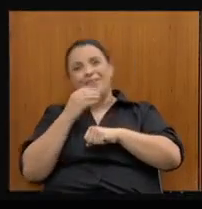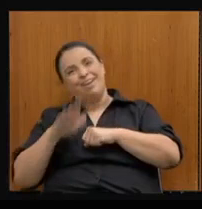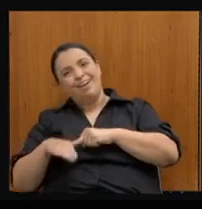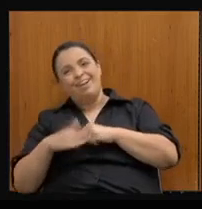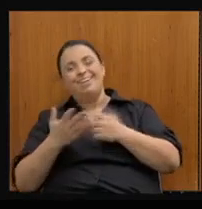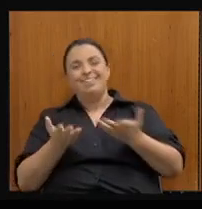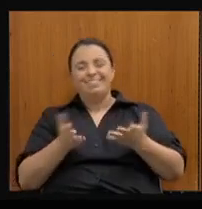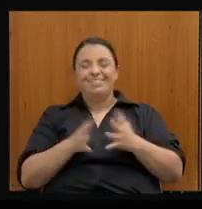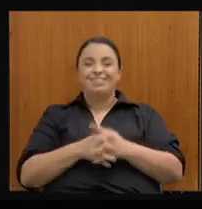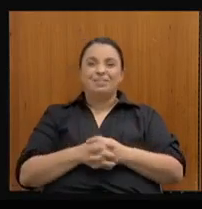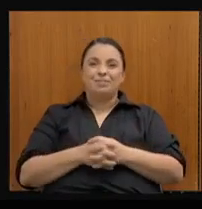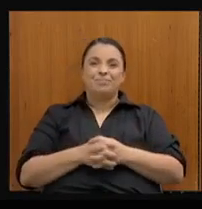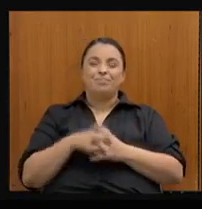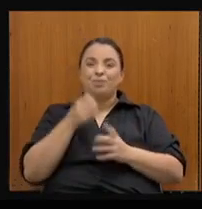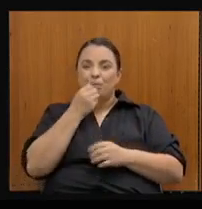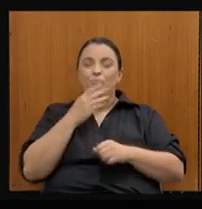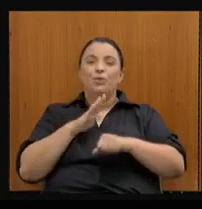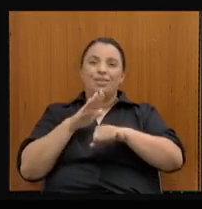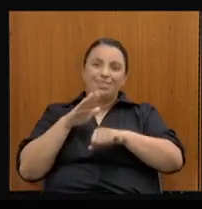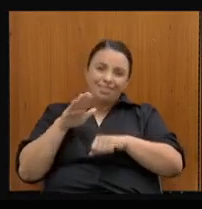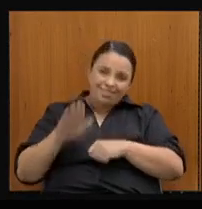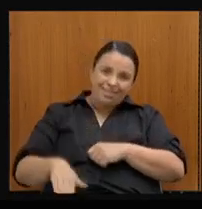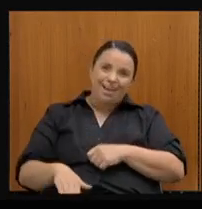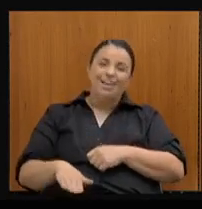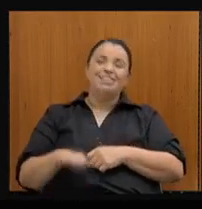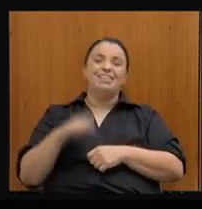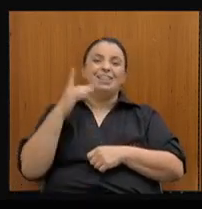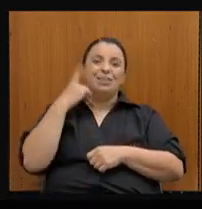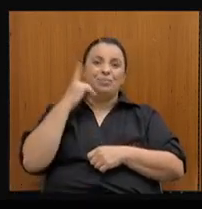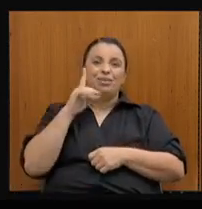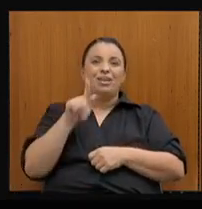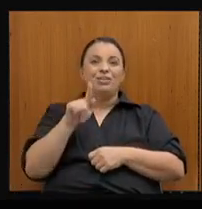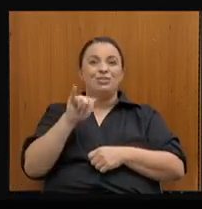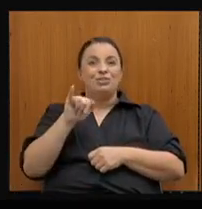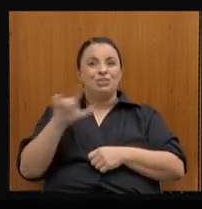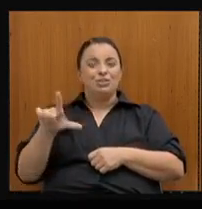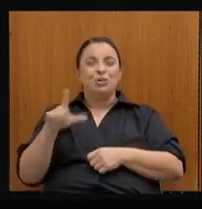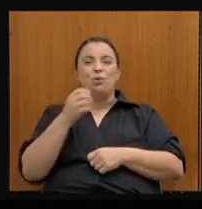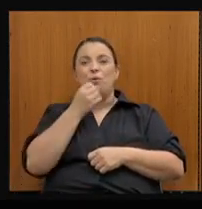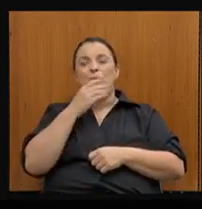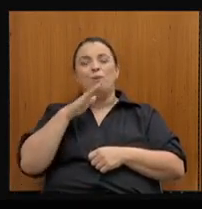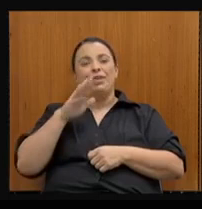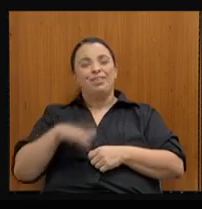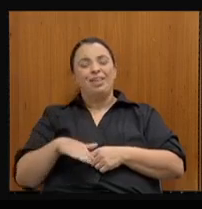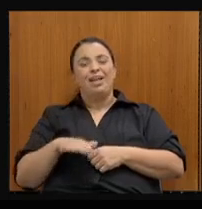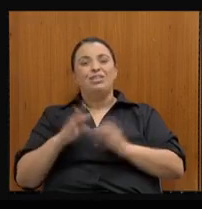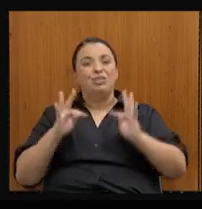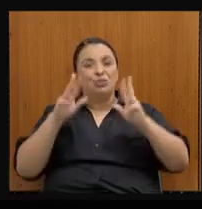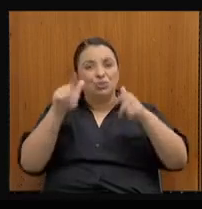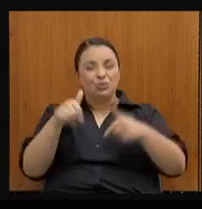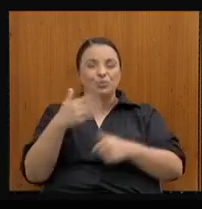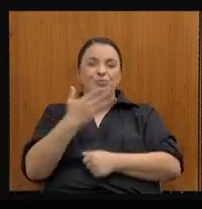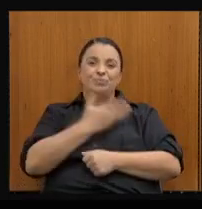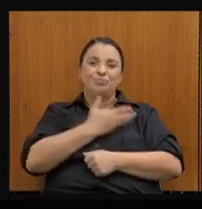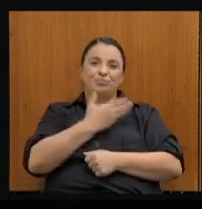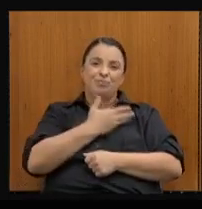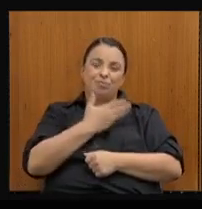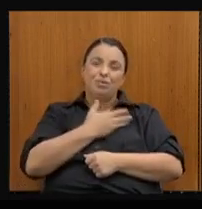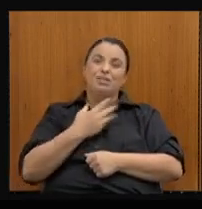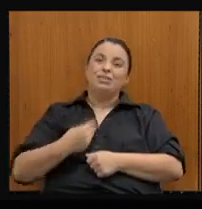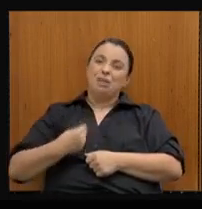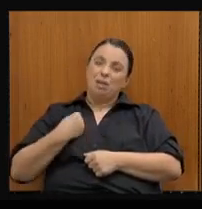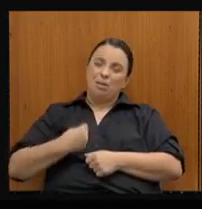boa tarde Deputado de um Pereira Boa tarde é estendido a todos os colegas que